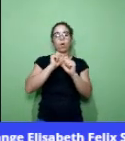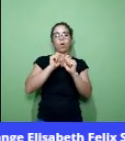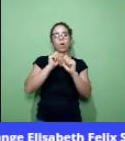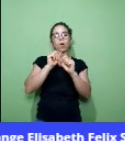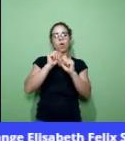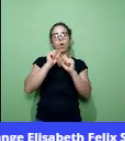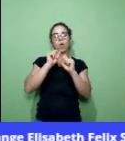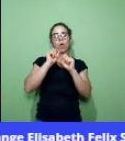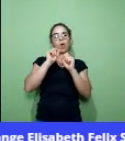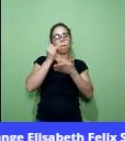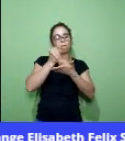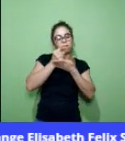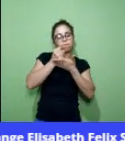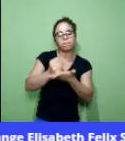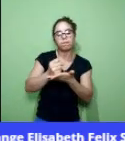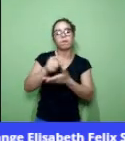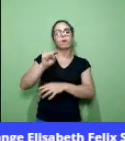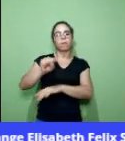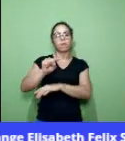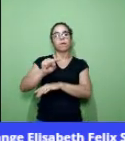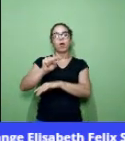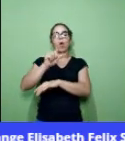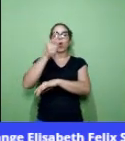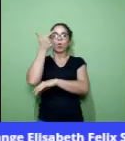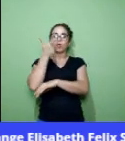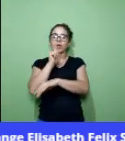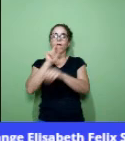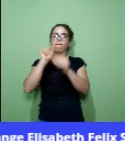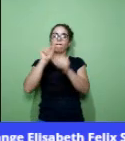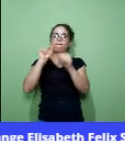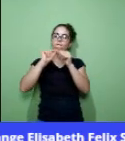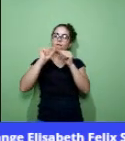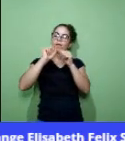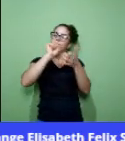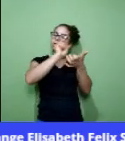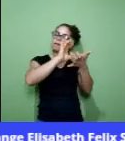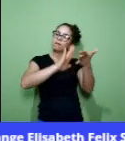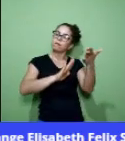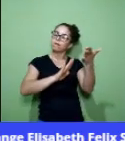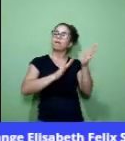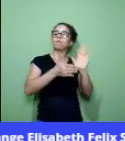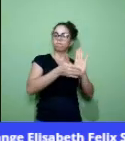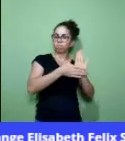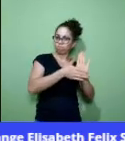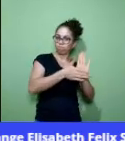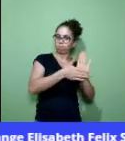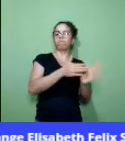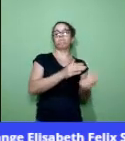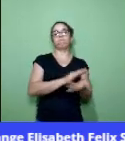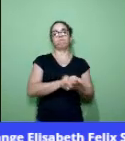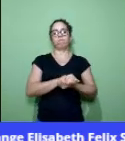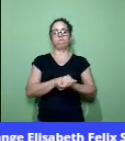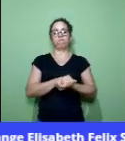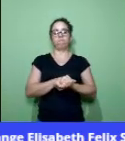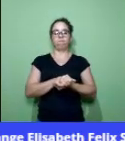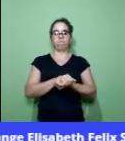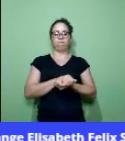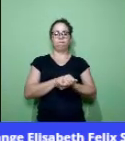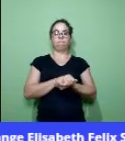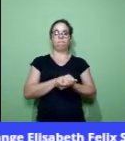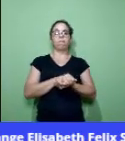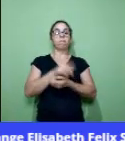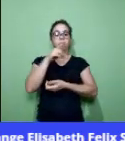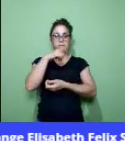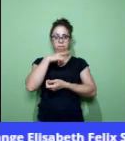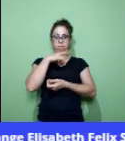do meu estudante, né? O que eu vou possibilitar para que ele consiga realizar essa atividade